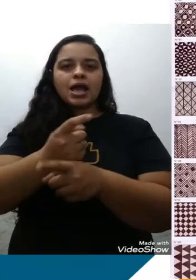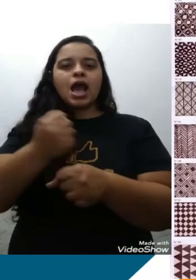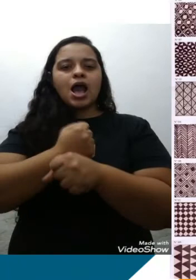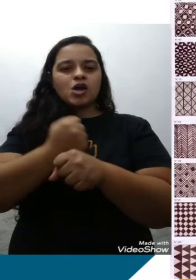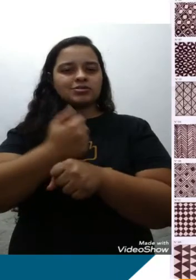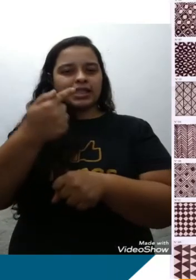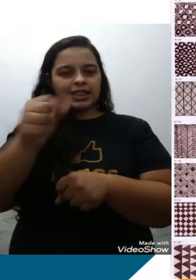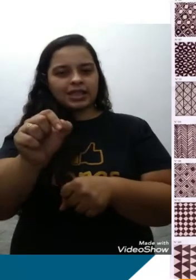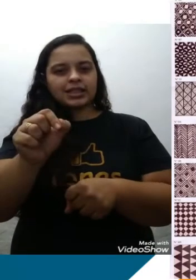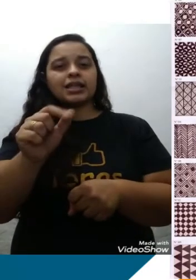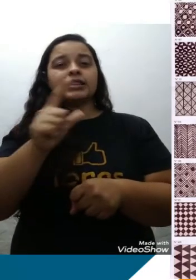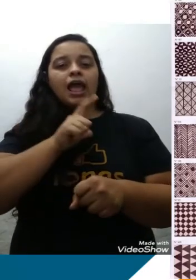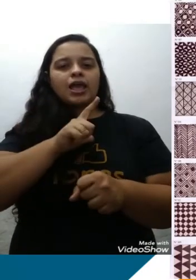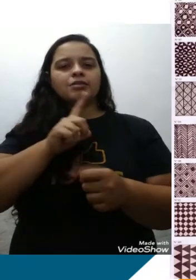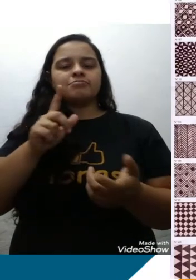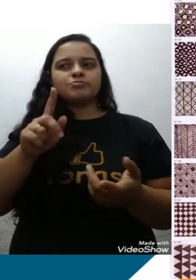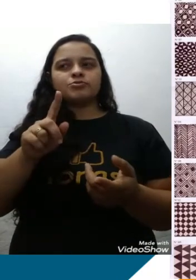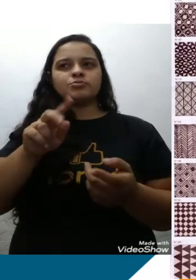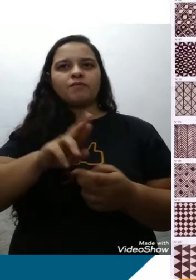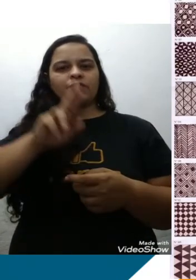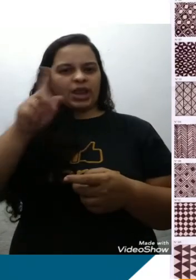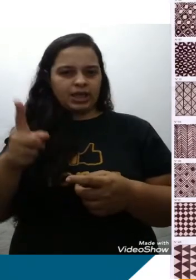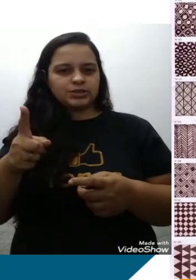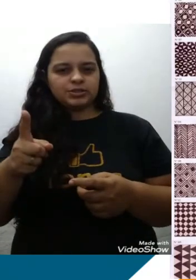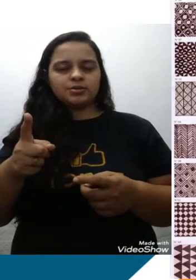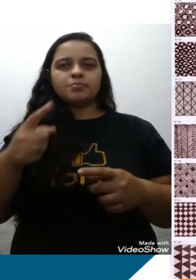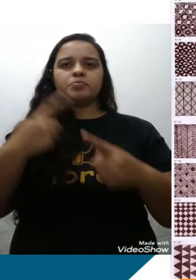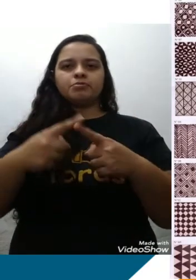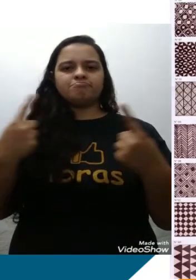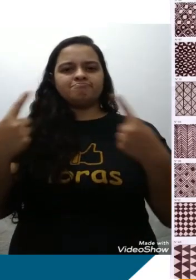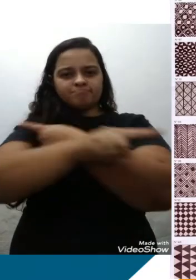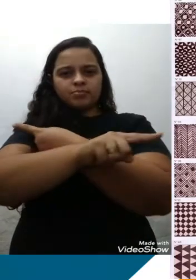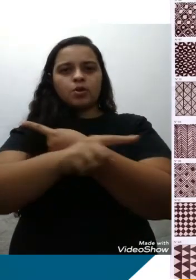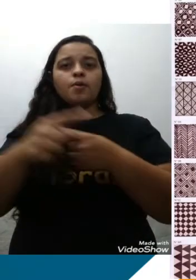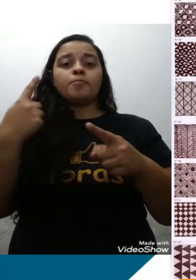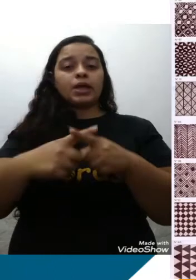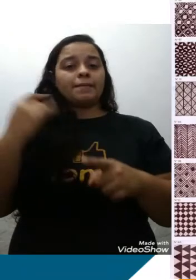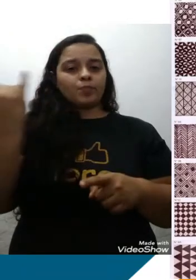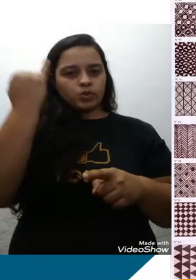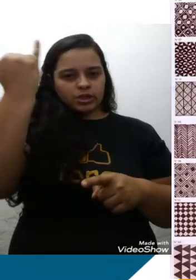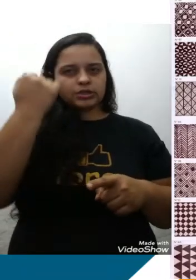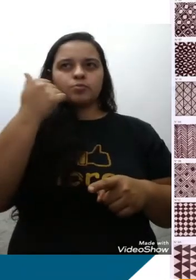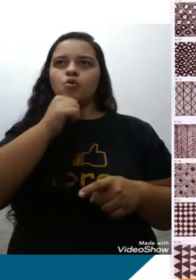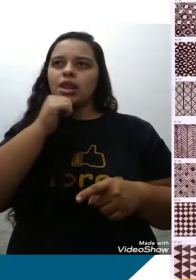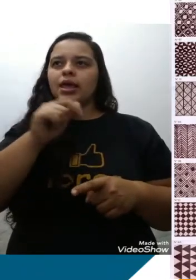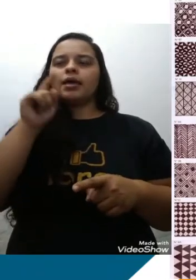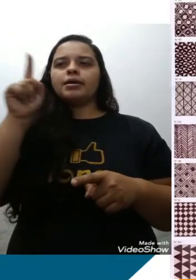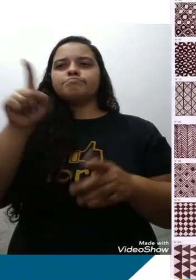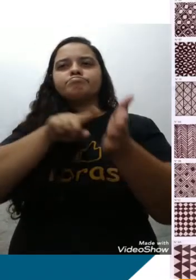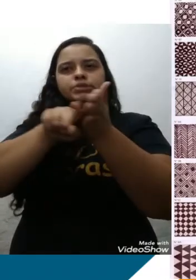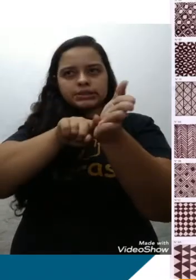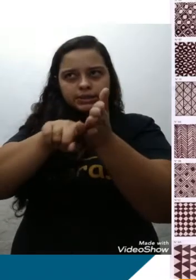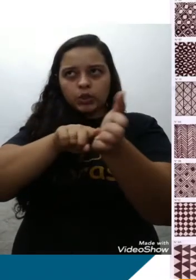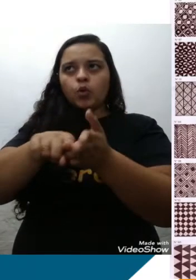dos anos 70 faz uma contraposição a essa teoria, porque uma importante pesquisadora chamada